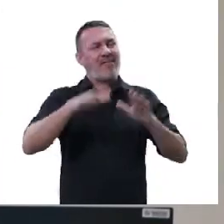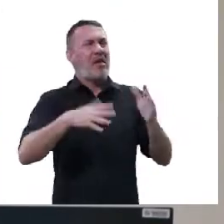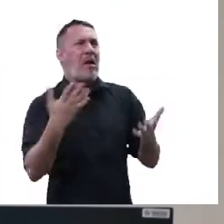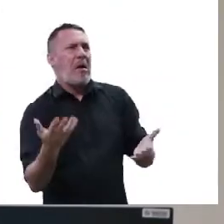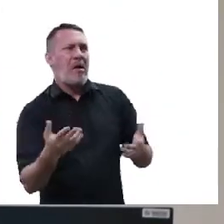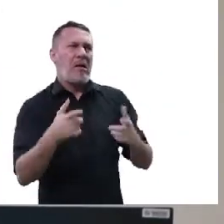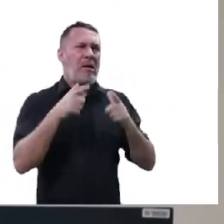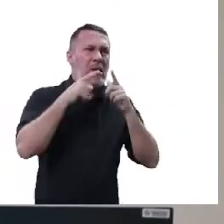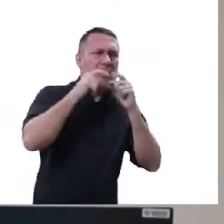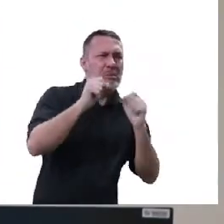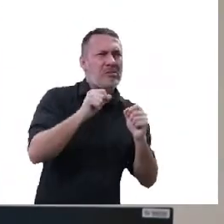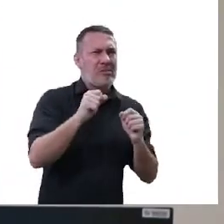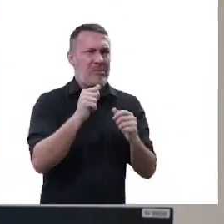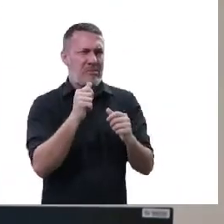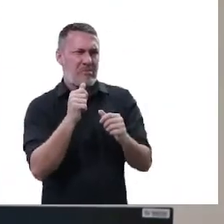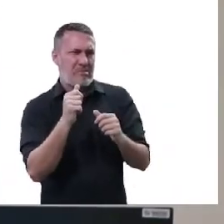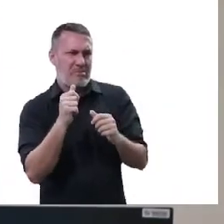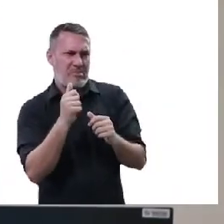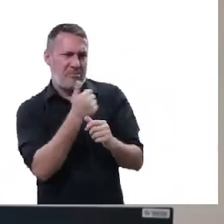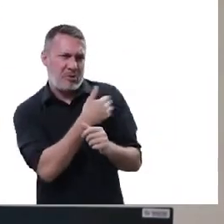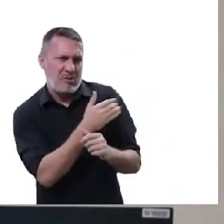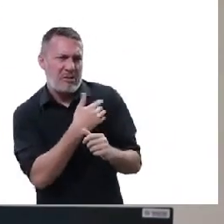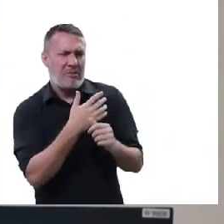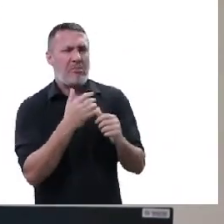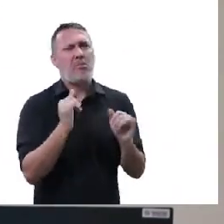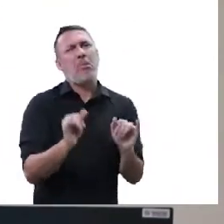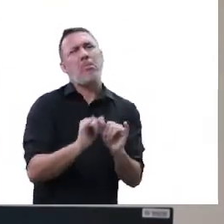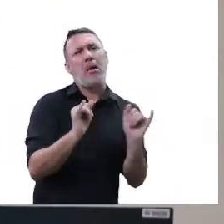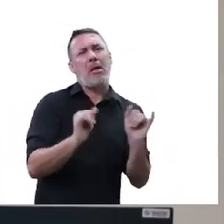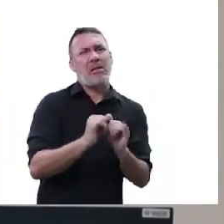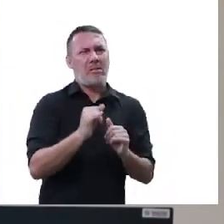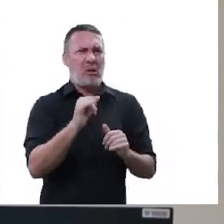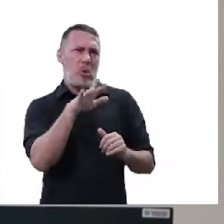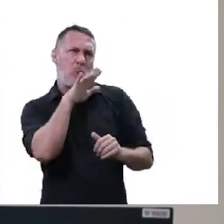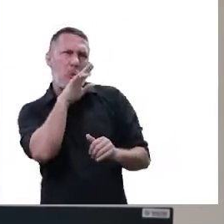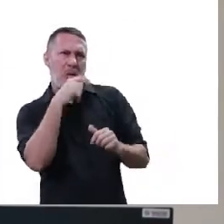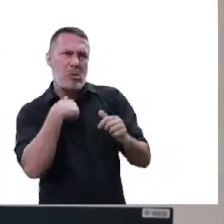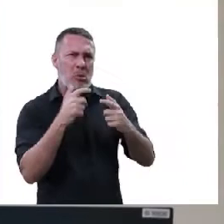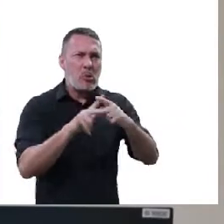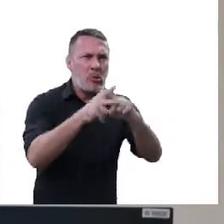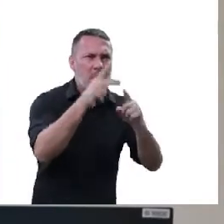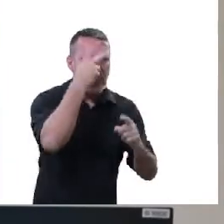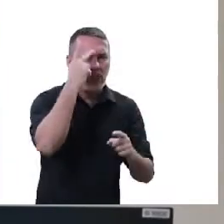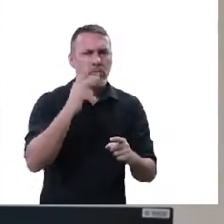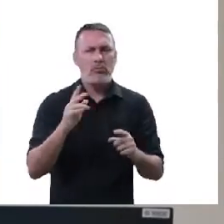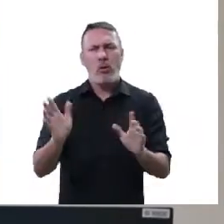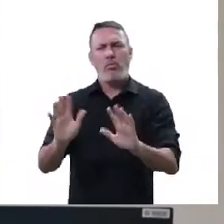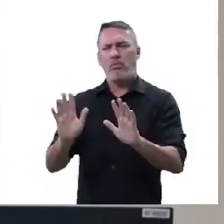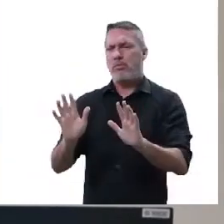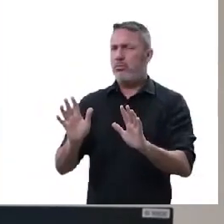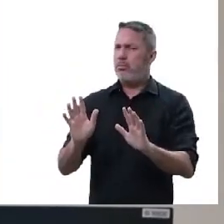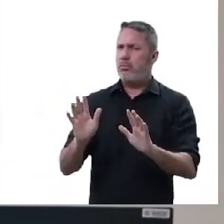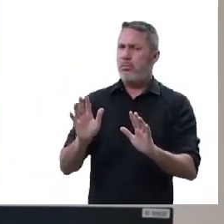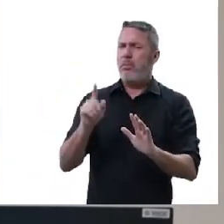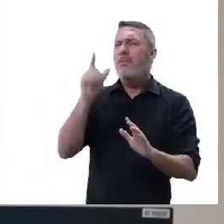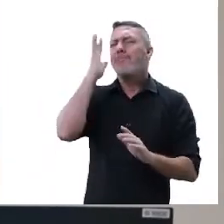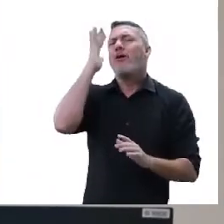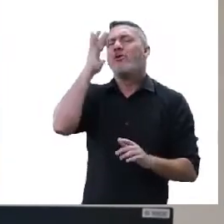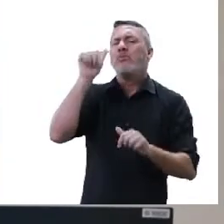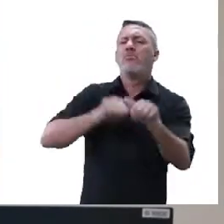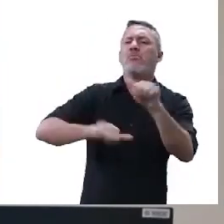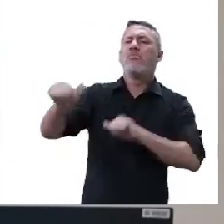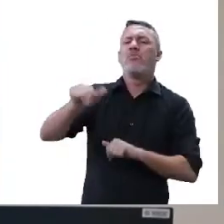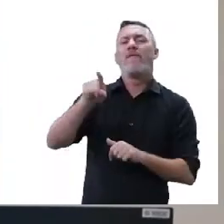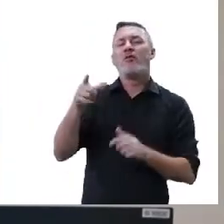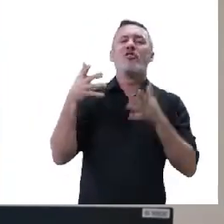mas preconceito linguístico é tão coisa boba. Alguém falasse, achar ruim porque eu consertei o jeito que ele estava falando. Ops. Imagina a